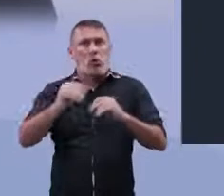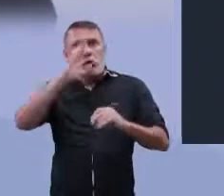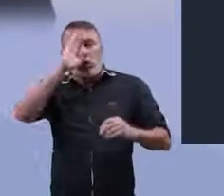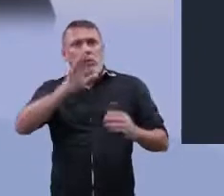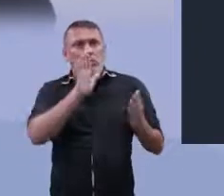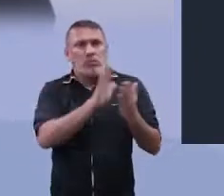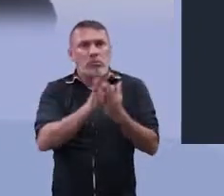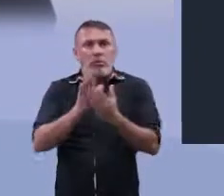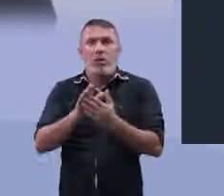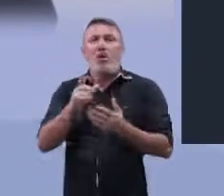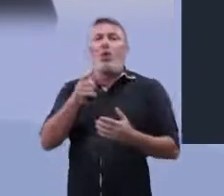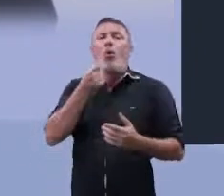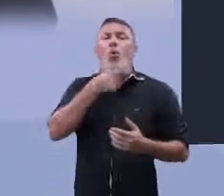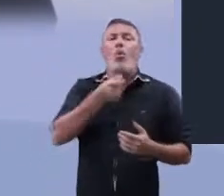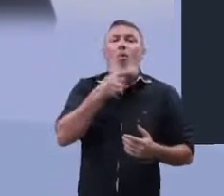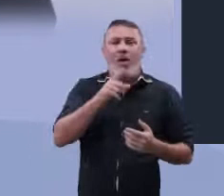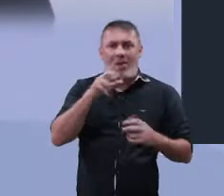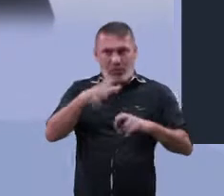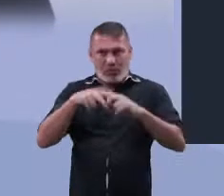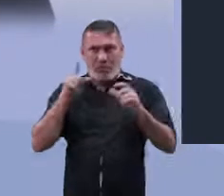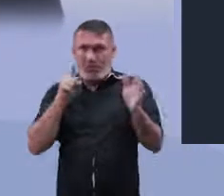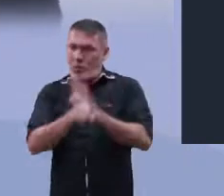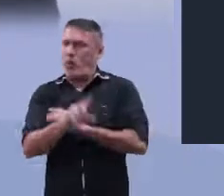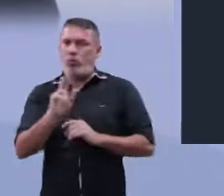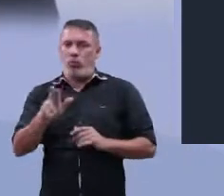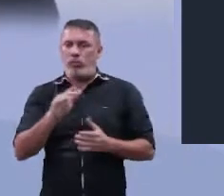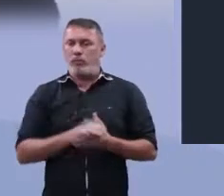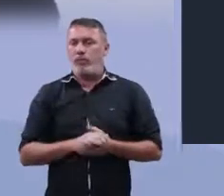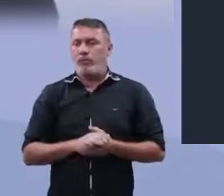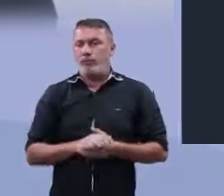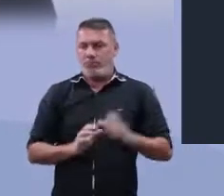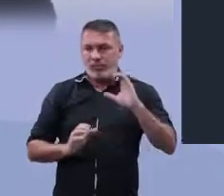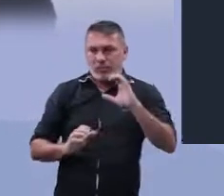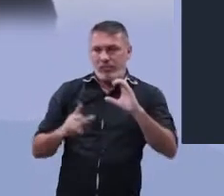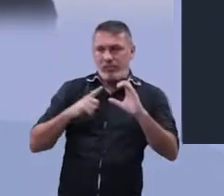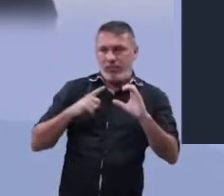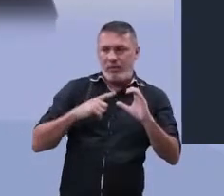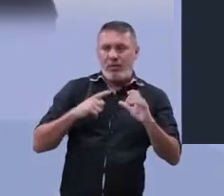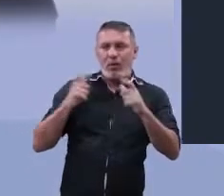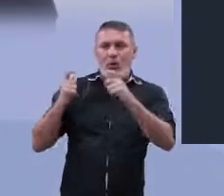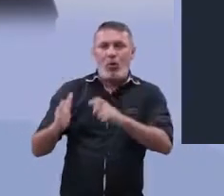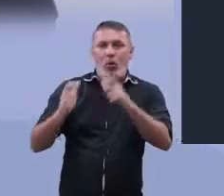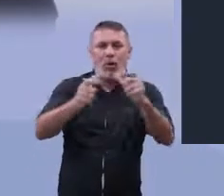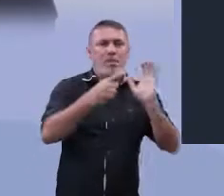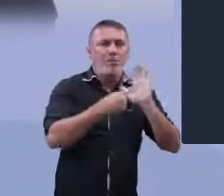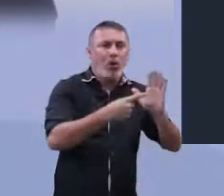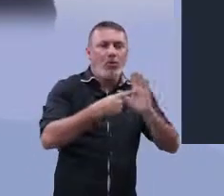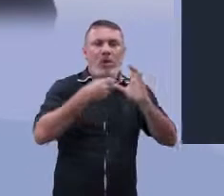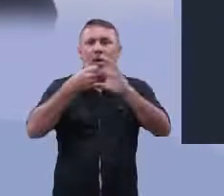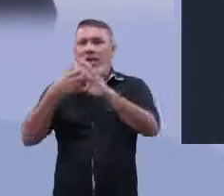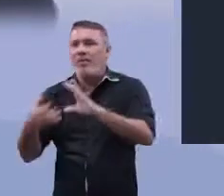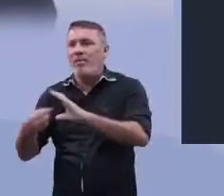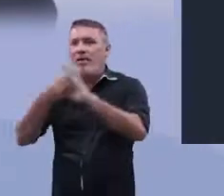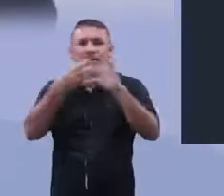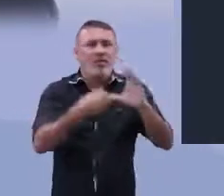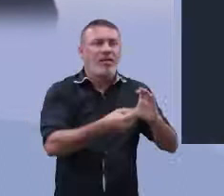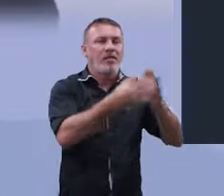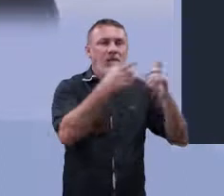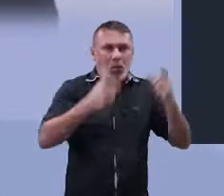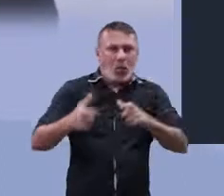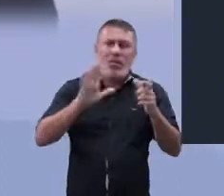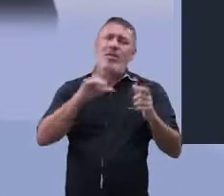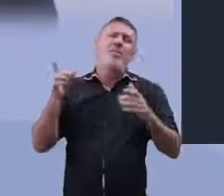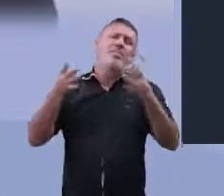não gera o humor do texto. Letra C. Caracterização dos lugares onde se passa a história. Ele comenta alguns